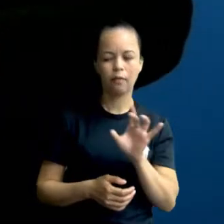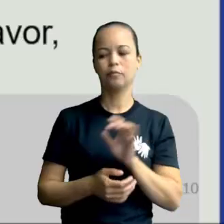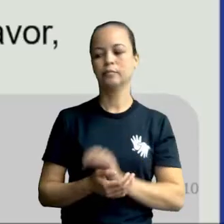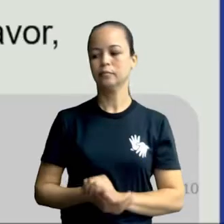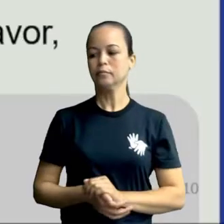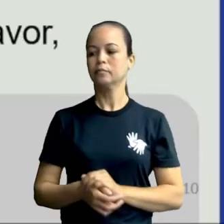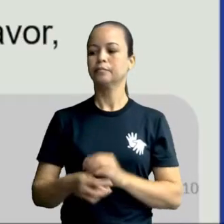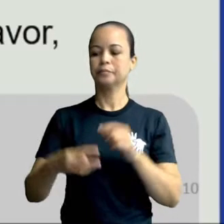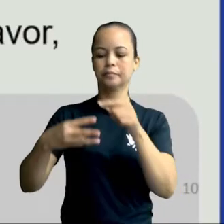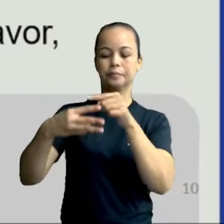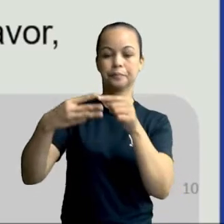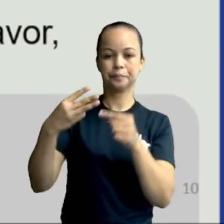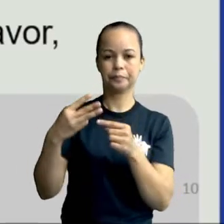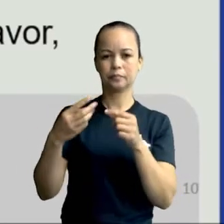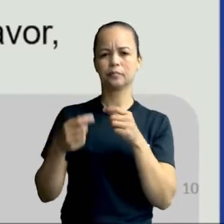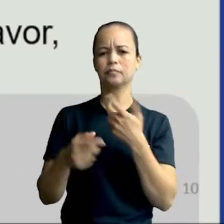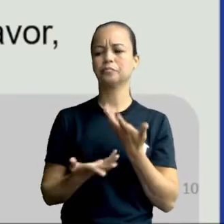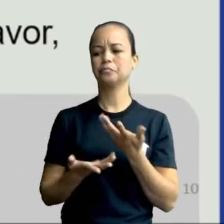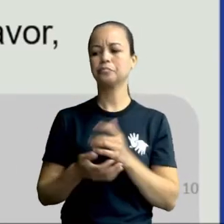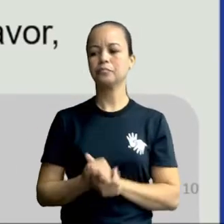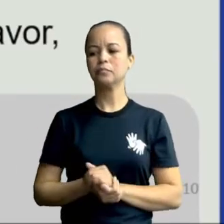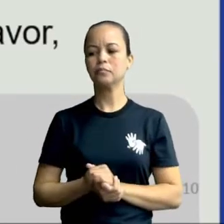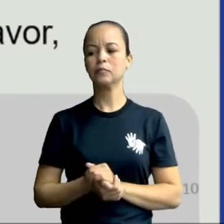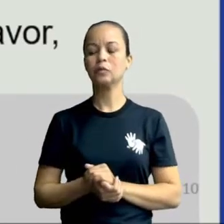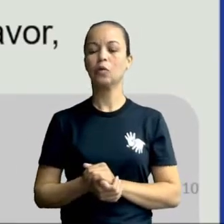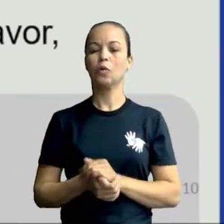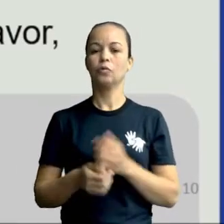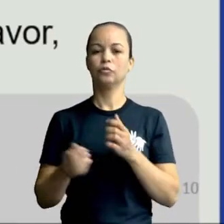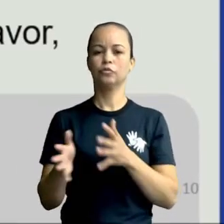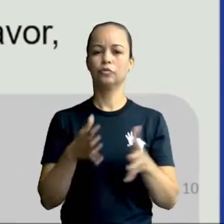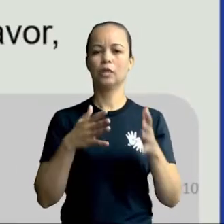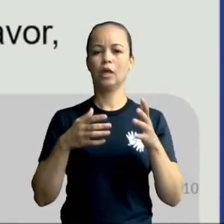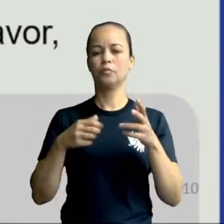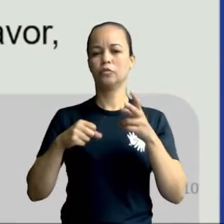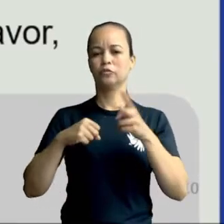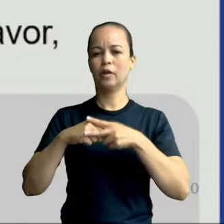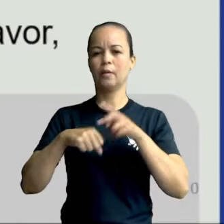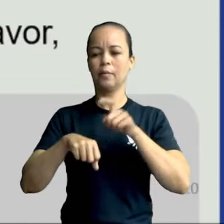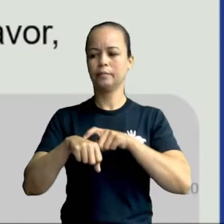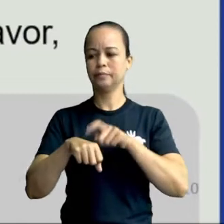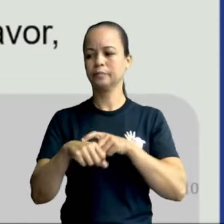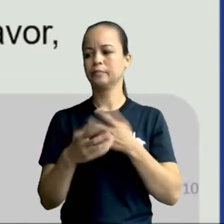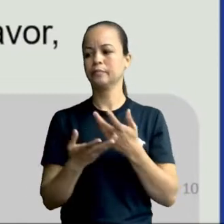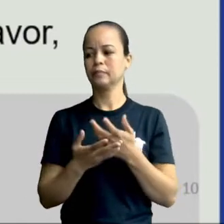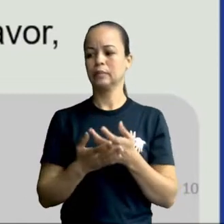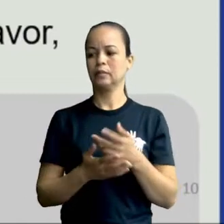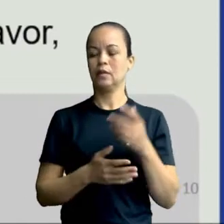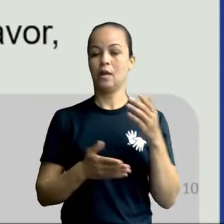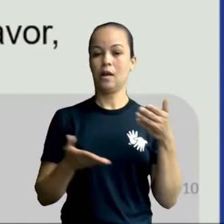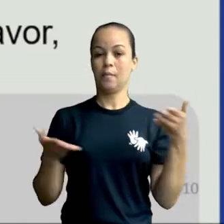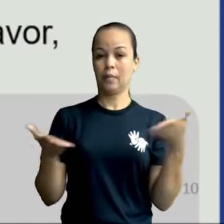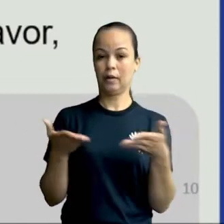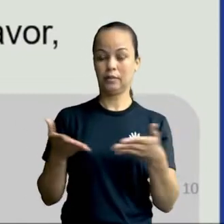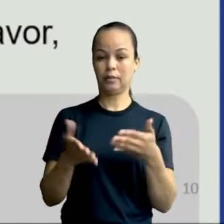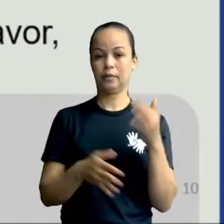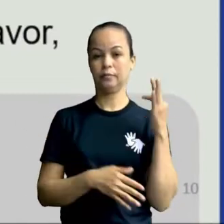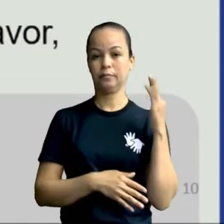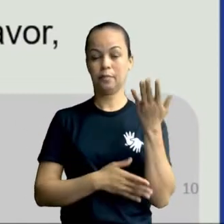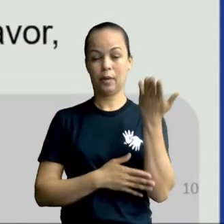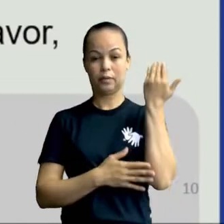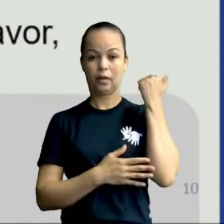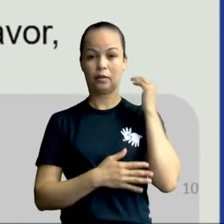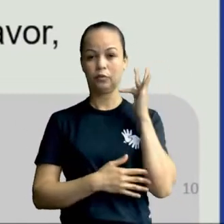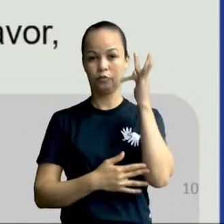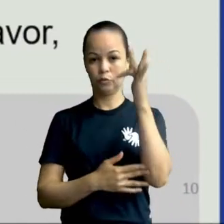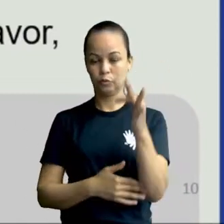Quais são eles? Vou colocar na tela para você ver. Os tempos verbais presente, pretérito e futuro